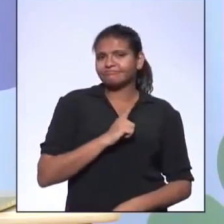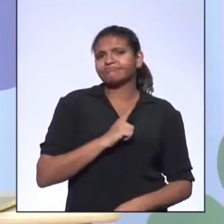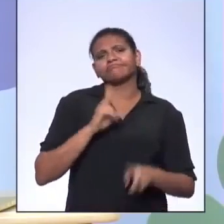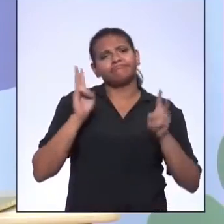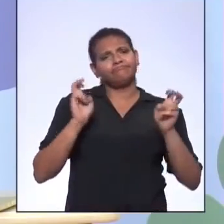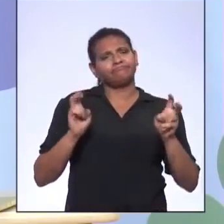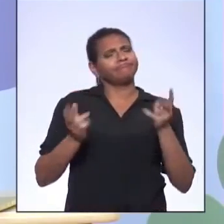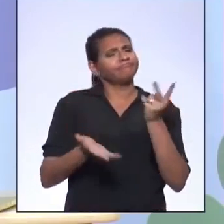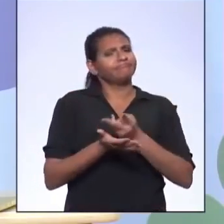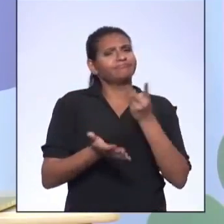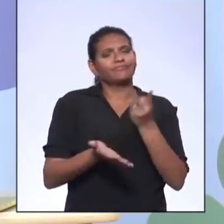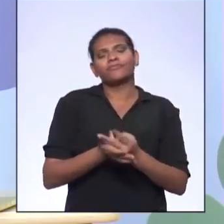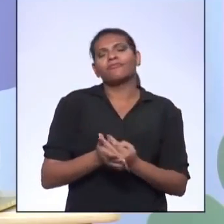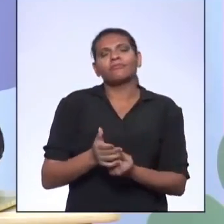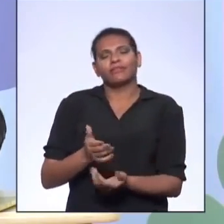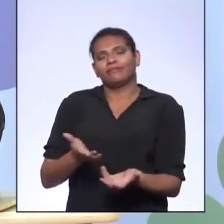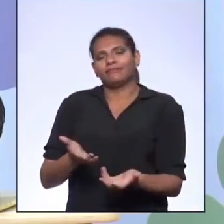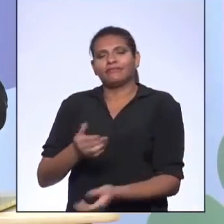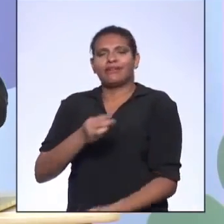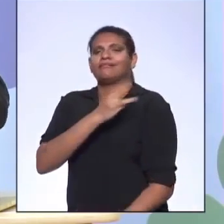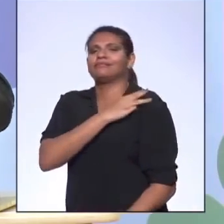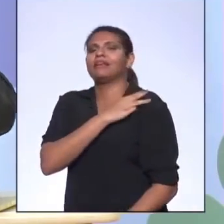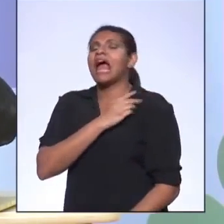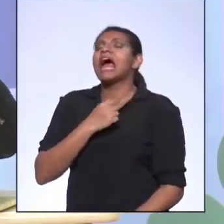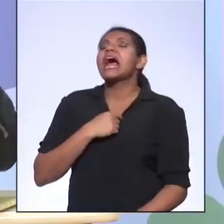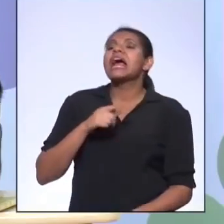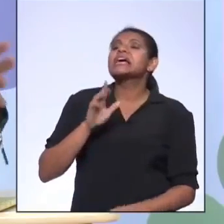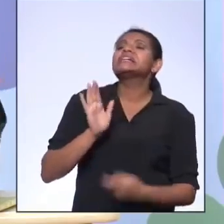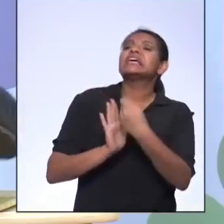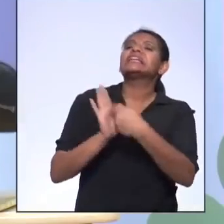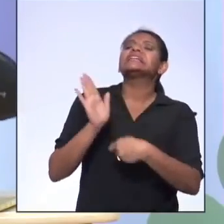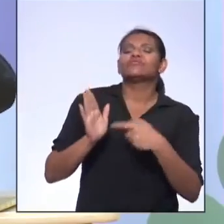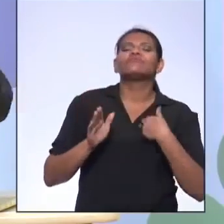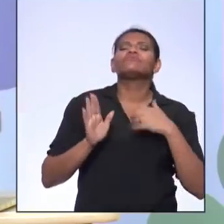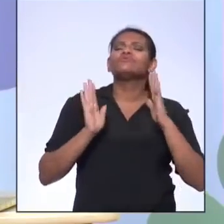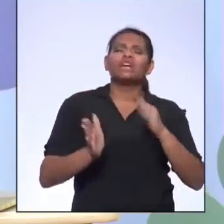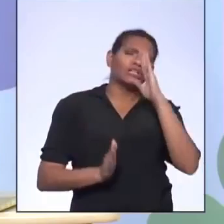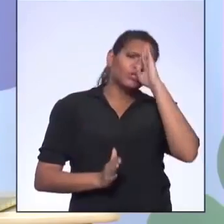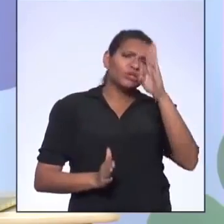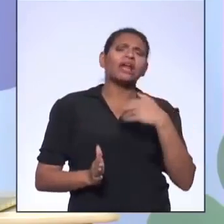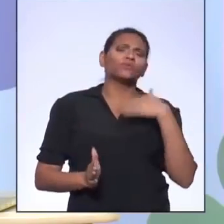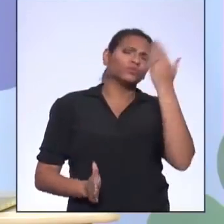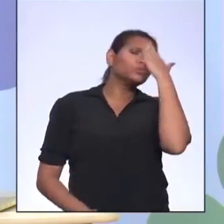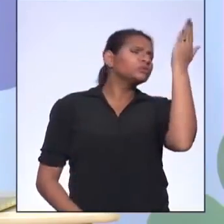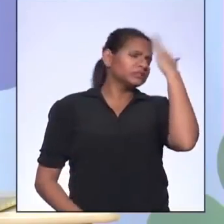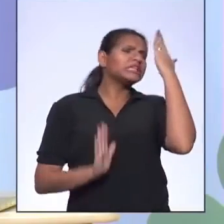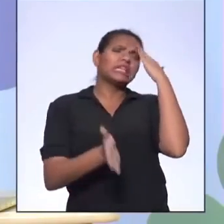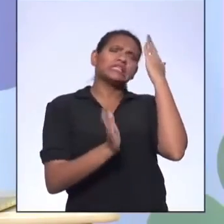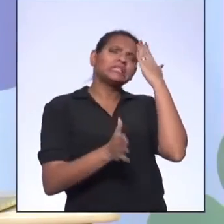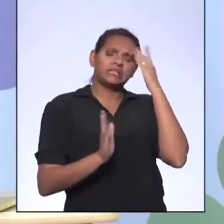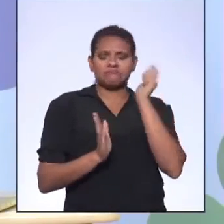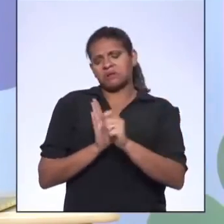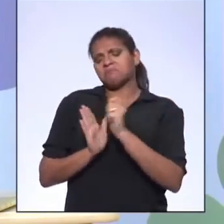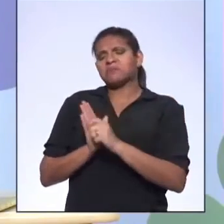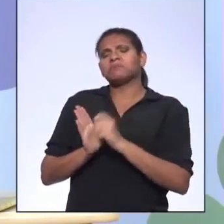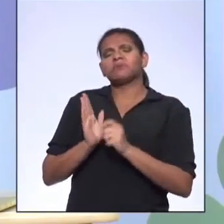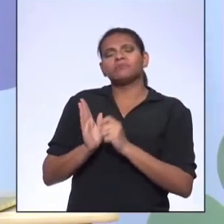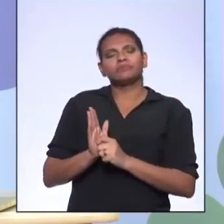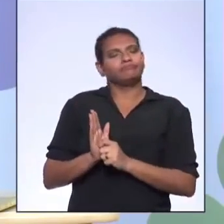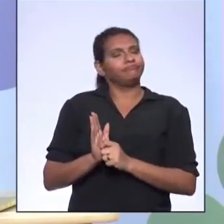a gente pede para fazer uma redação e ele já quer ir direto para a escrita. Não, eu já sei, eu vou falar, mas a gente